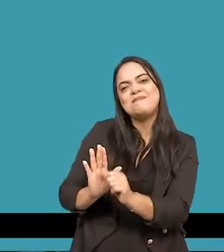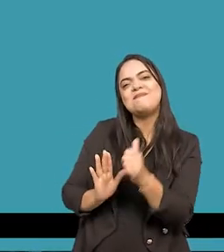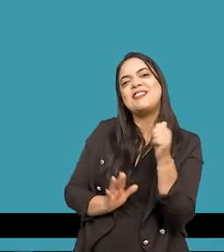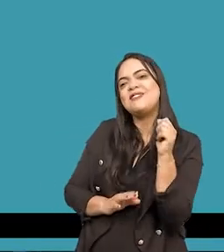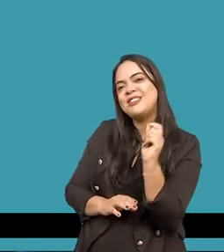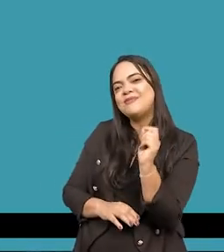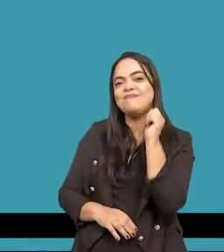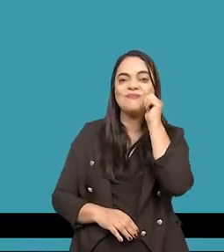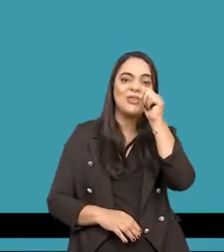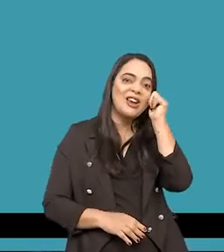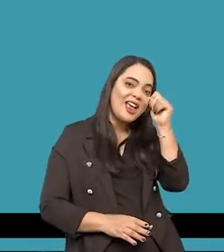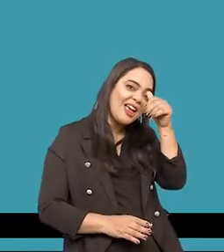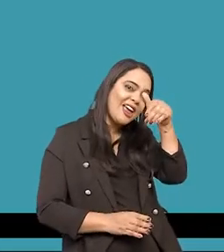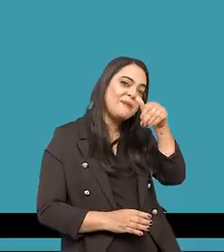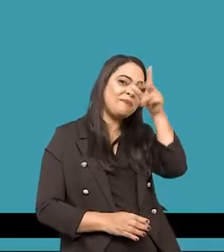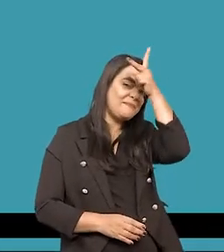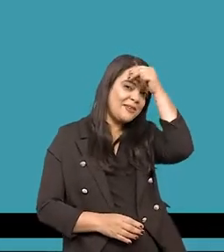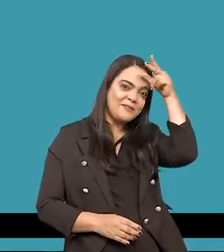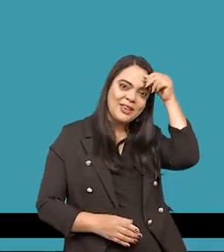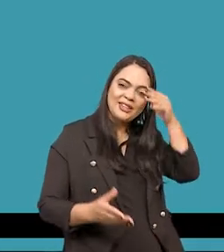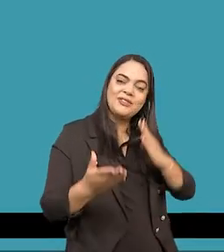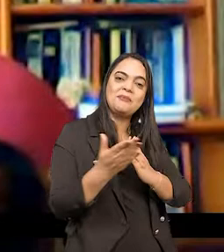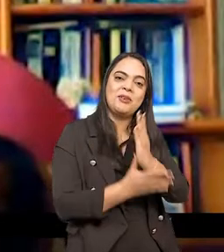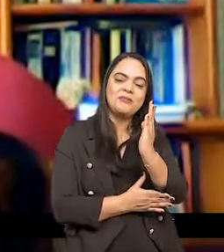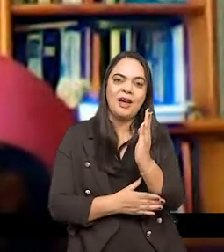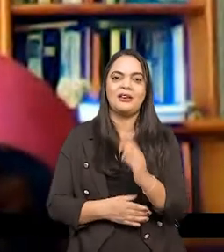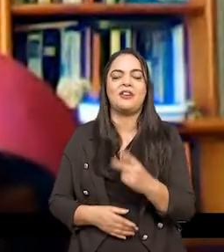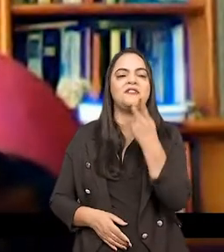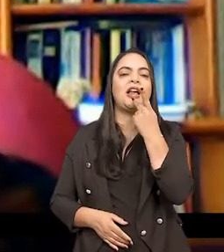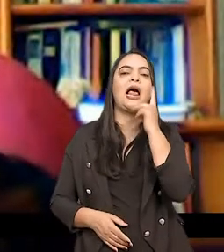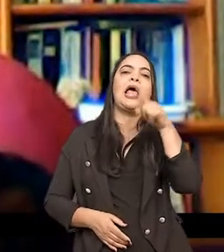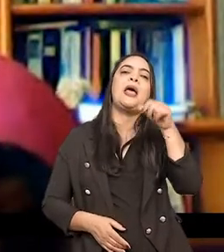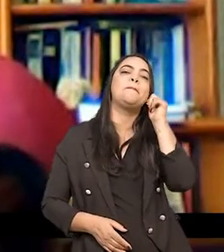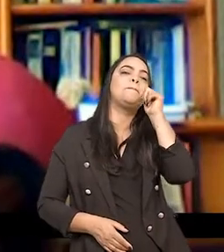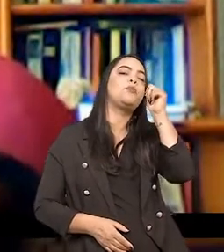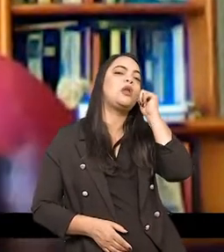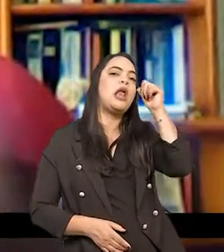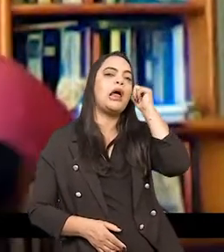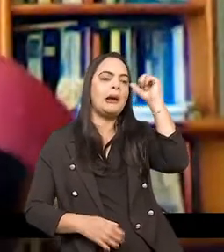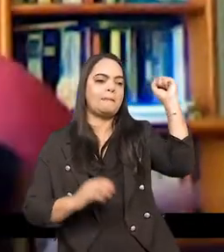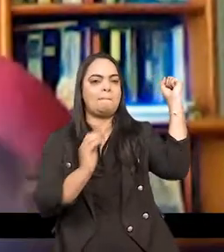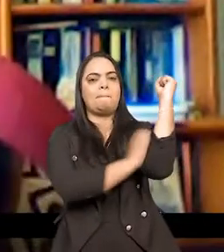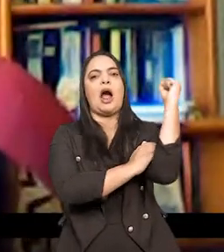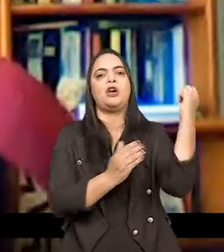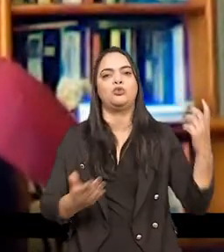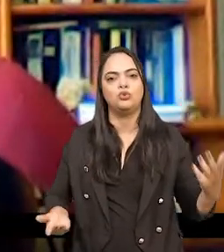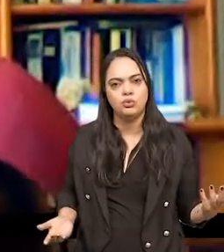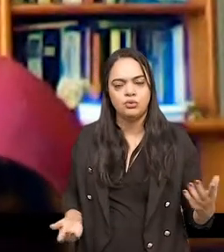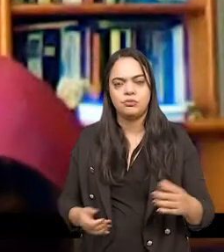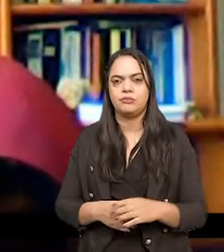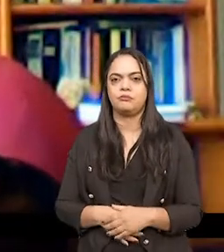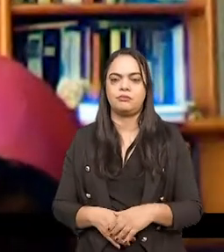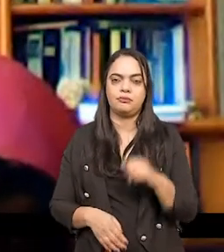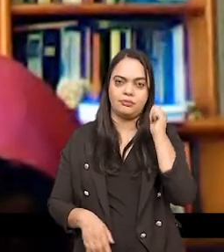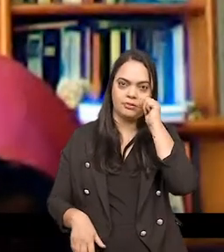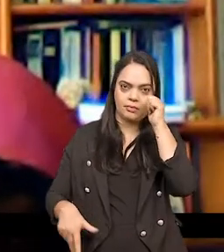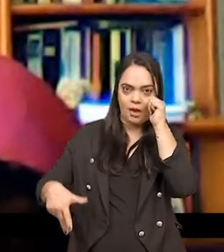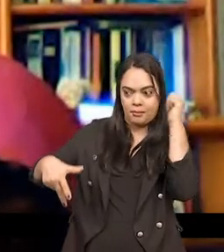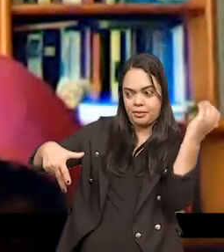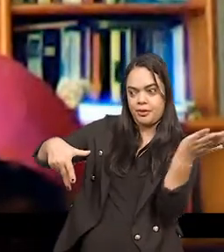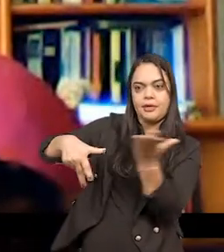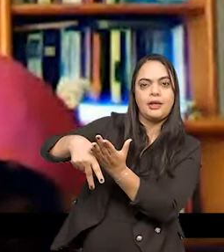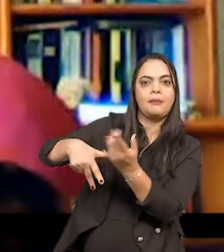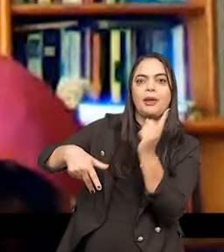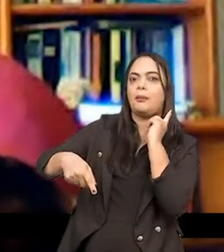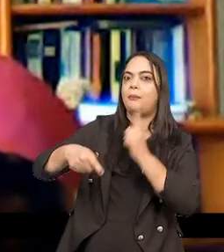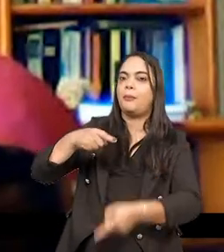uma mulher macho, sei lá, coisa assim. E não só ela é decapitada, ela não vai poder assumir, como os caras